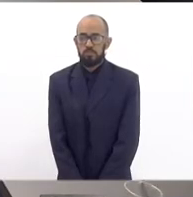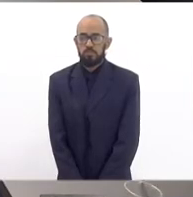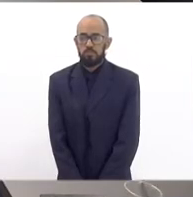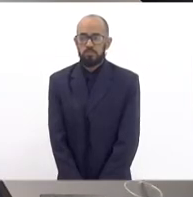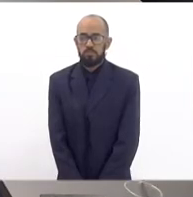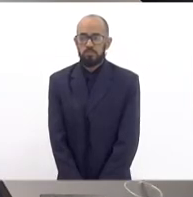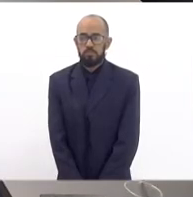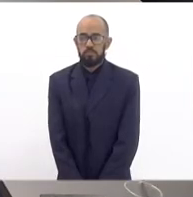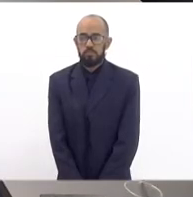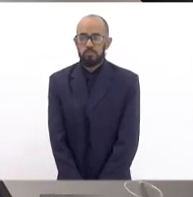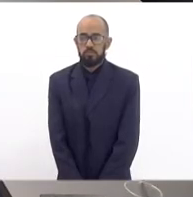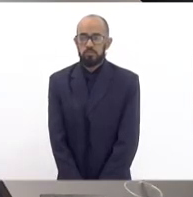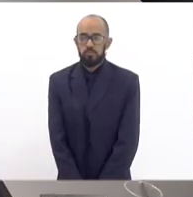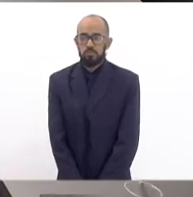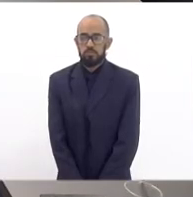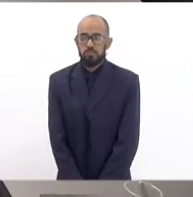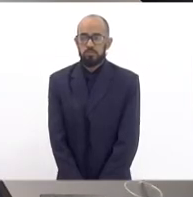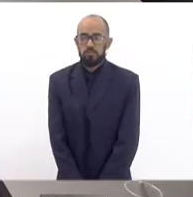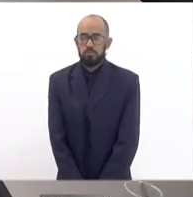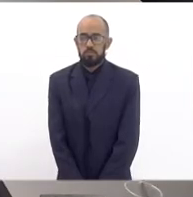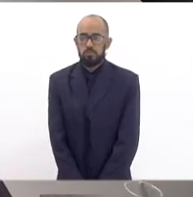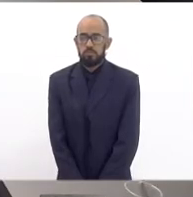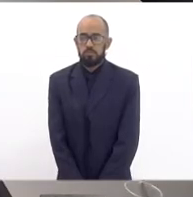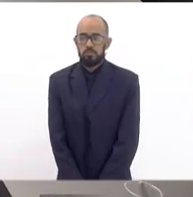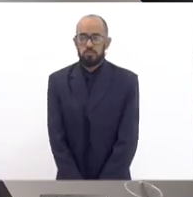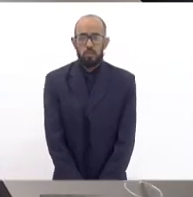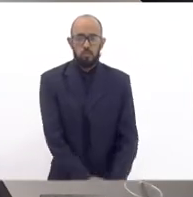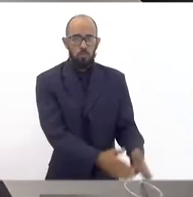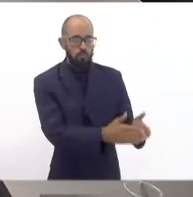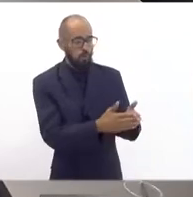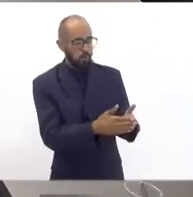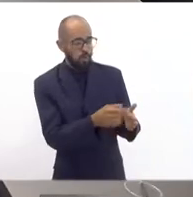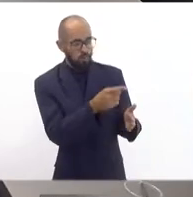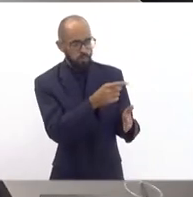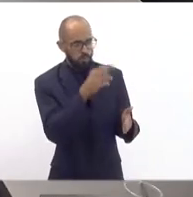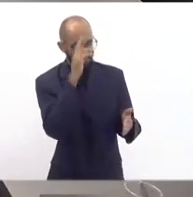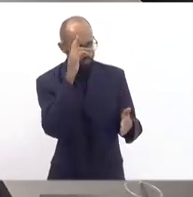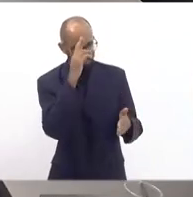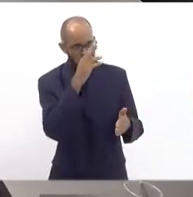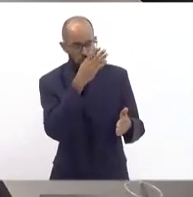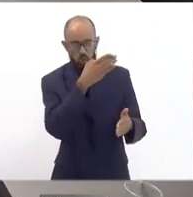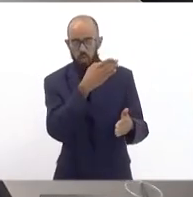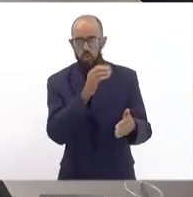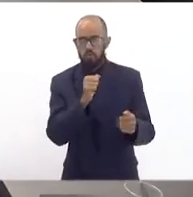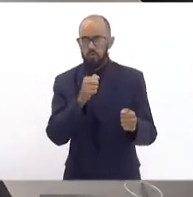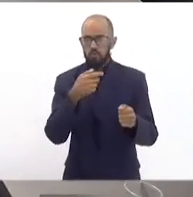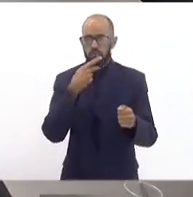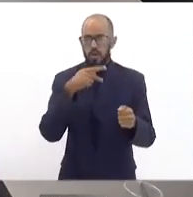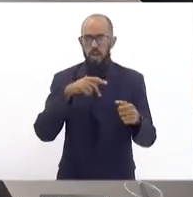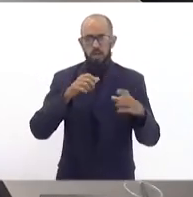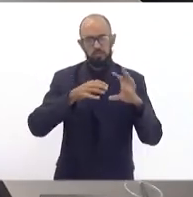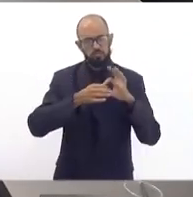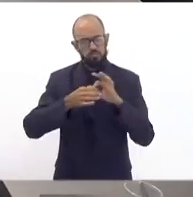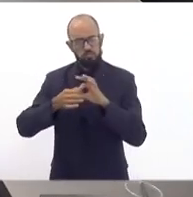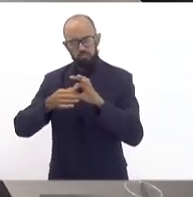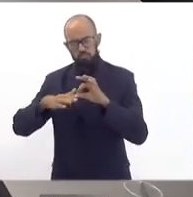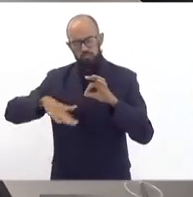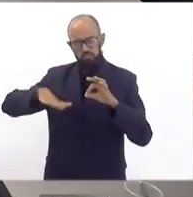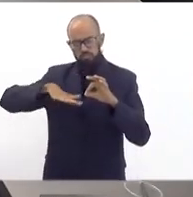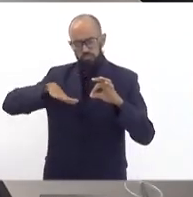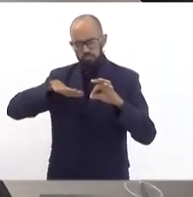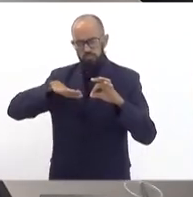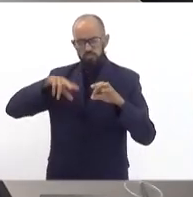É só para o senhor dar um panorama de como o tribunal tem atuado